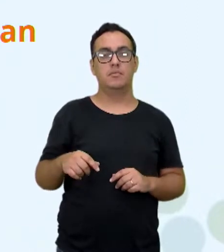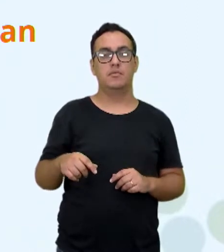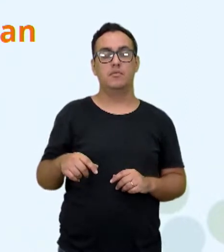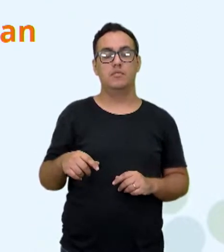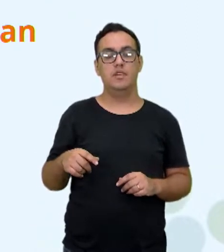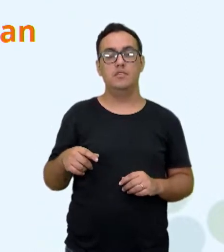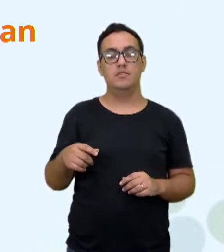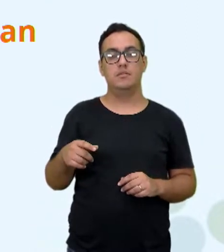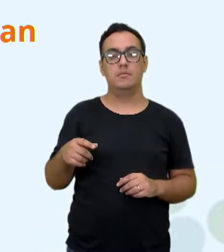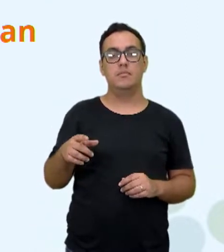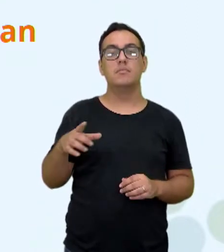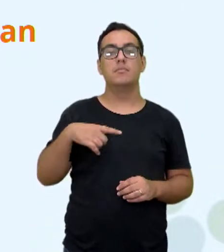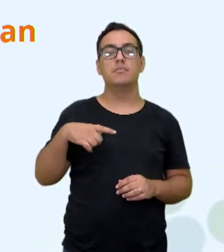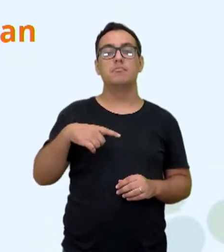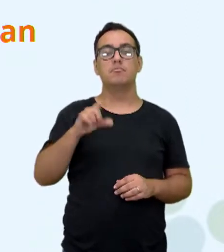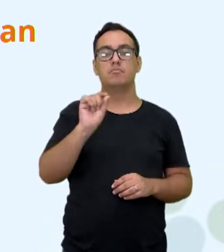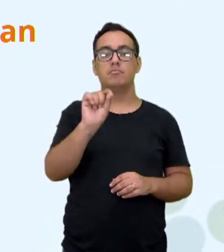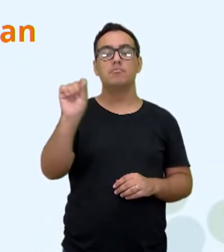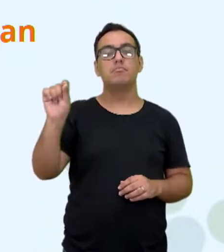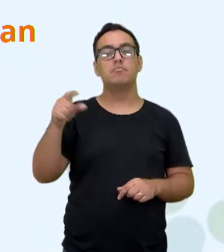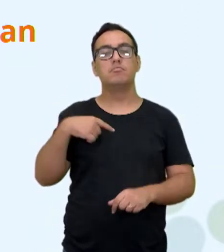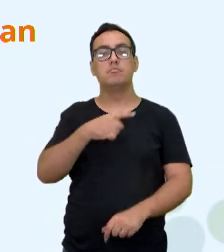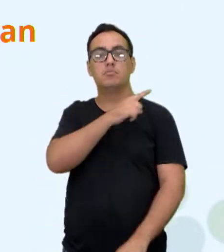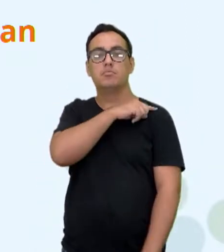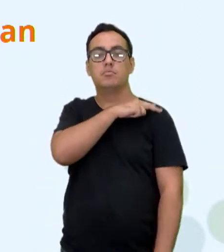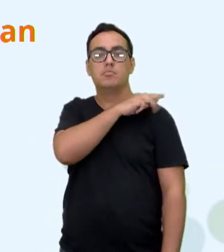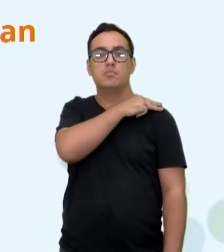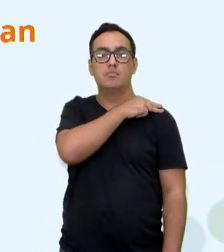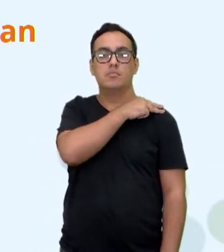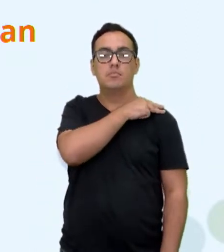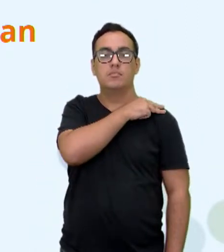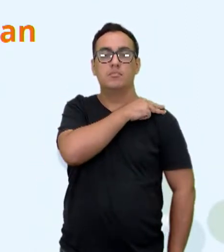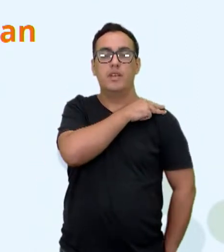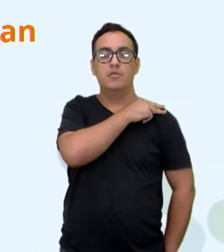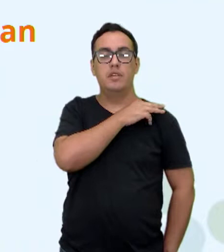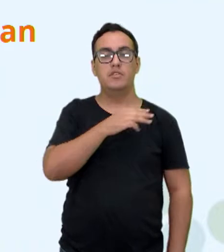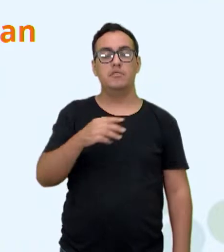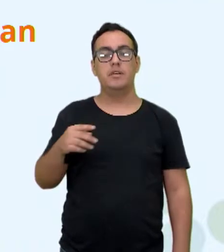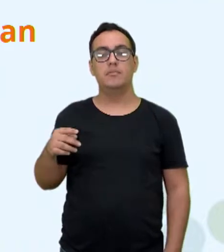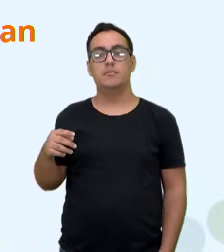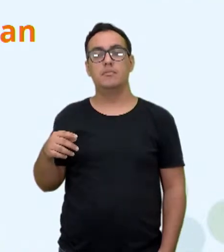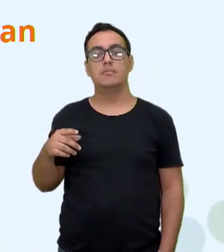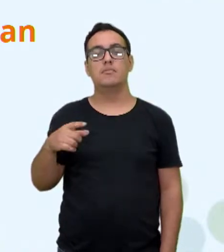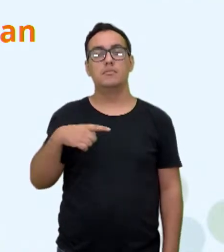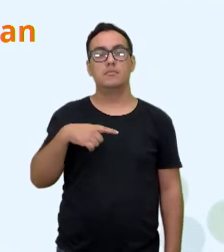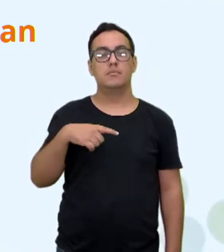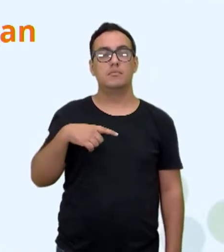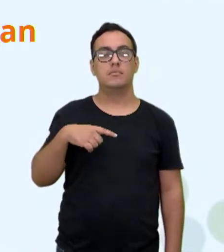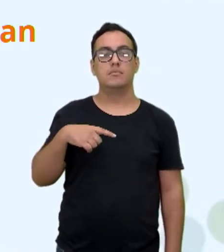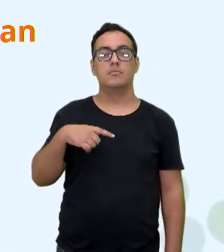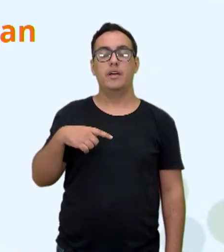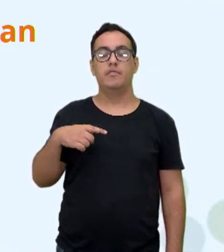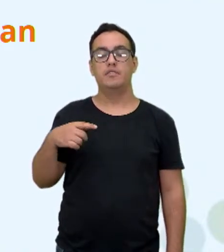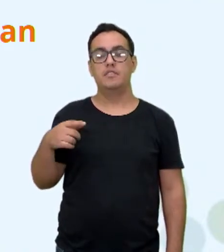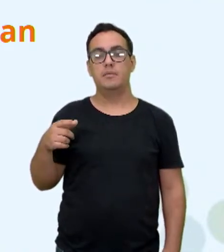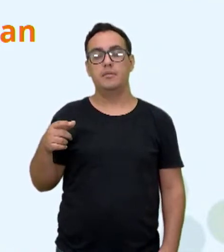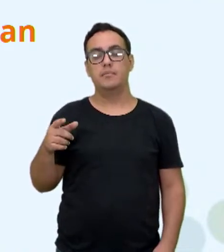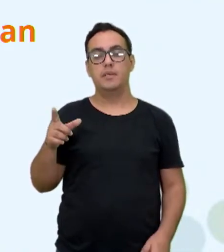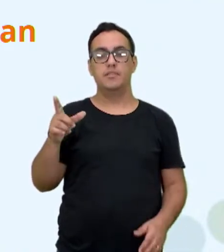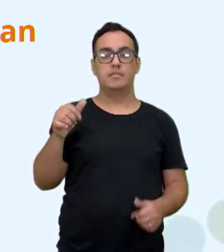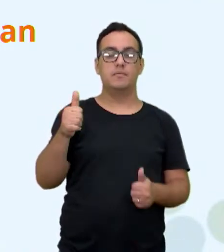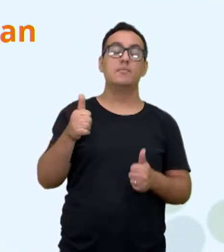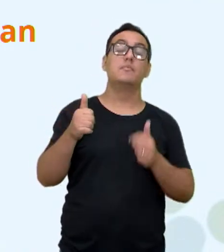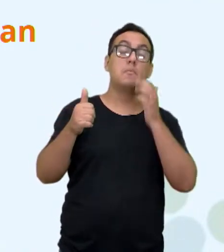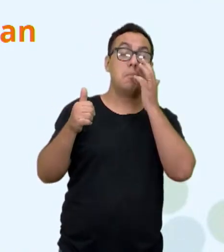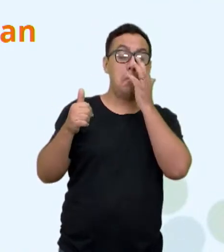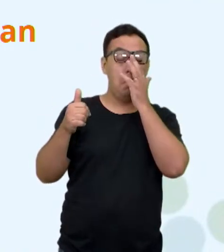a segunda e a terceira séries, né, do ensino médio. E dentro desse aprofundamento, a gente tem a unidade curricular